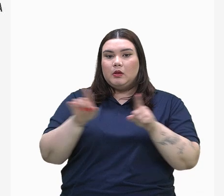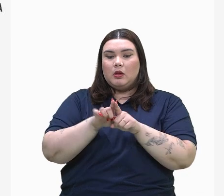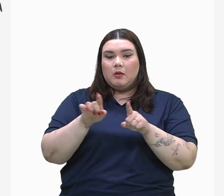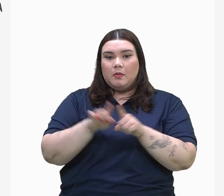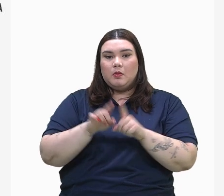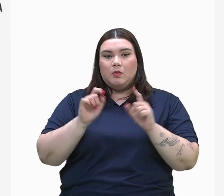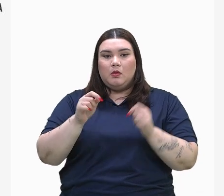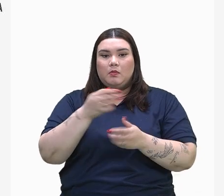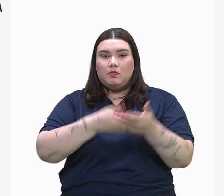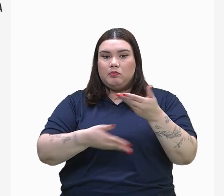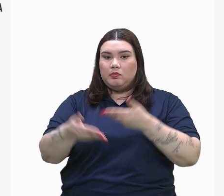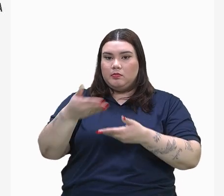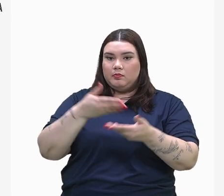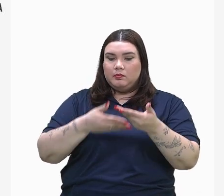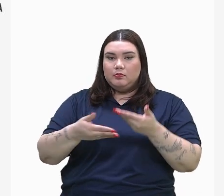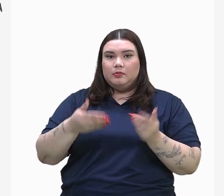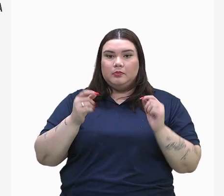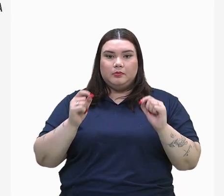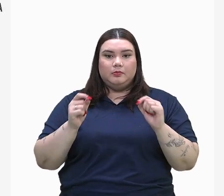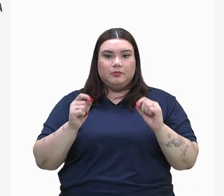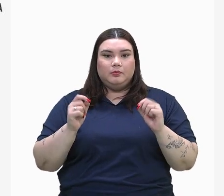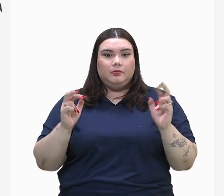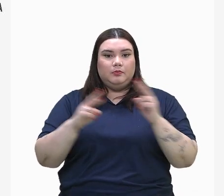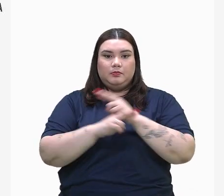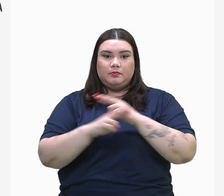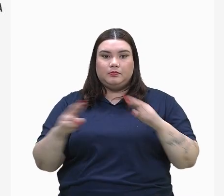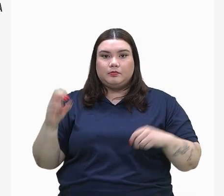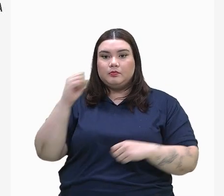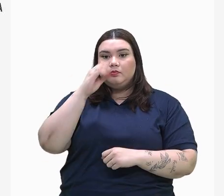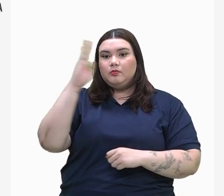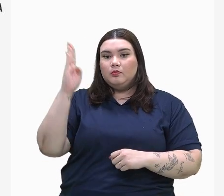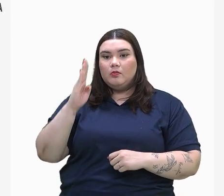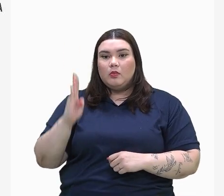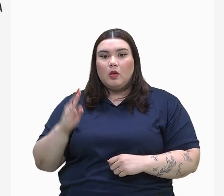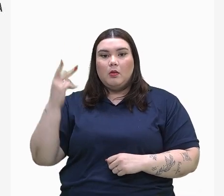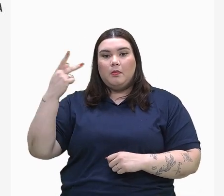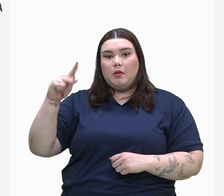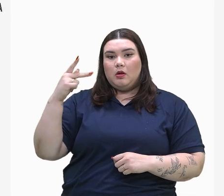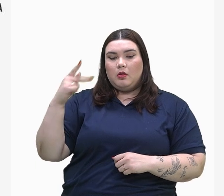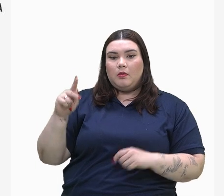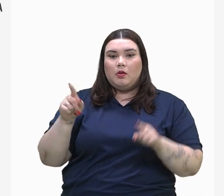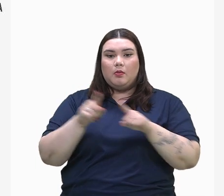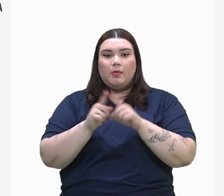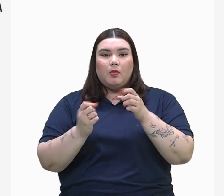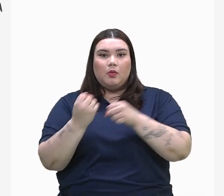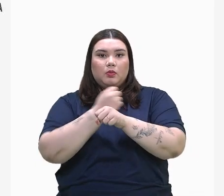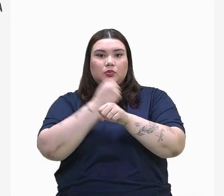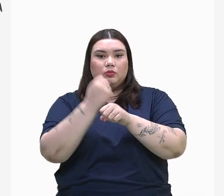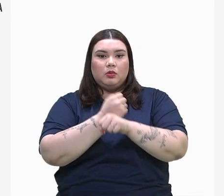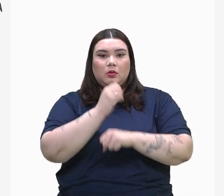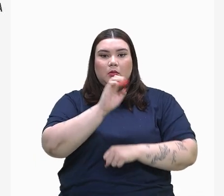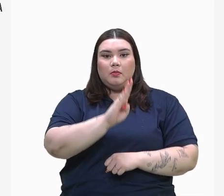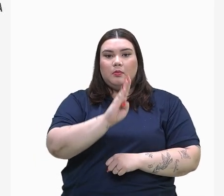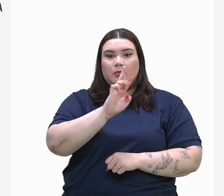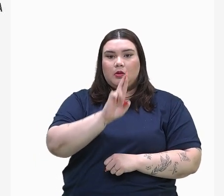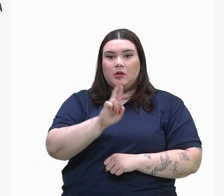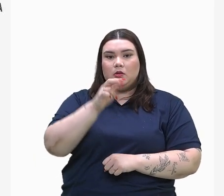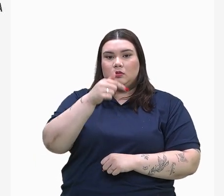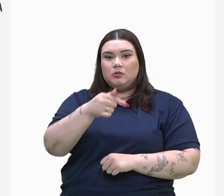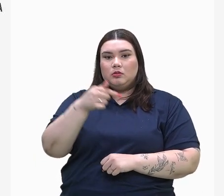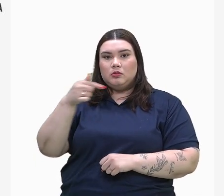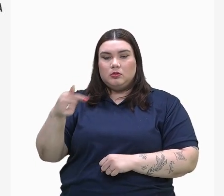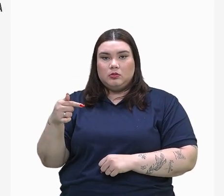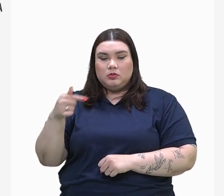a cooperação em relação ao Brasil e Paraguai com a construção da